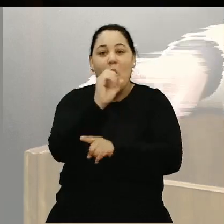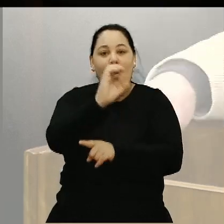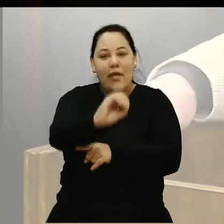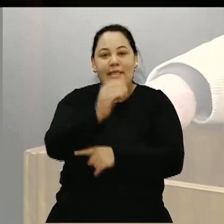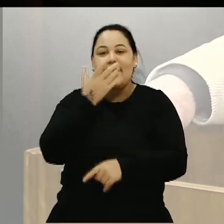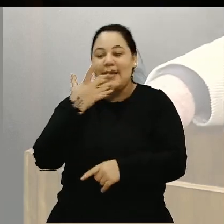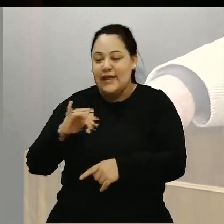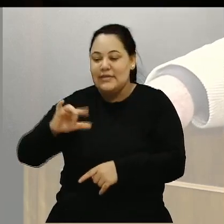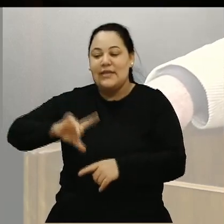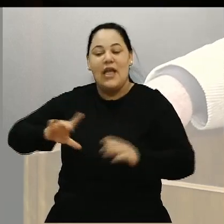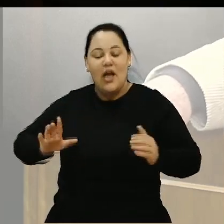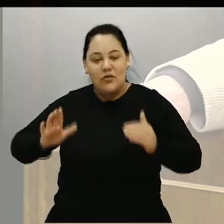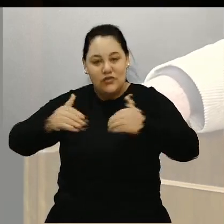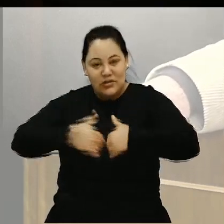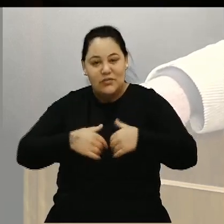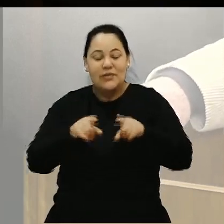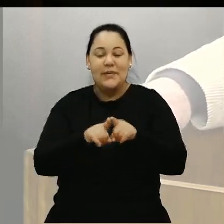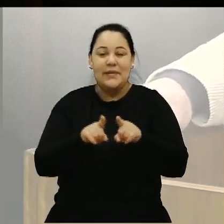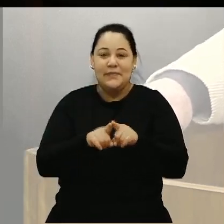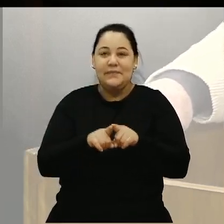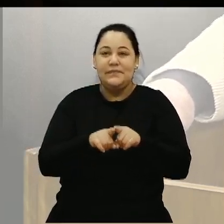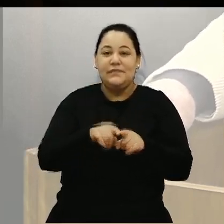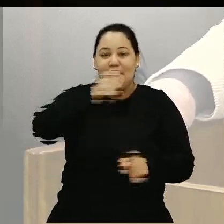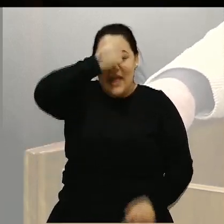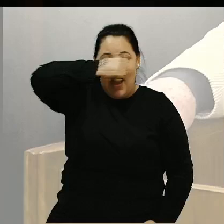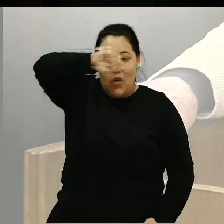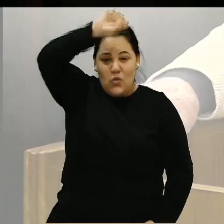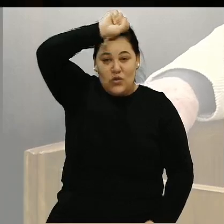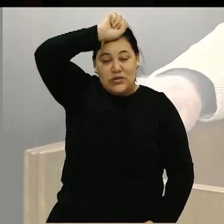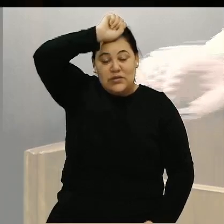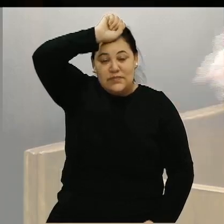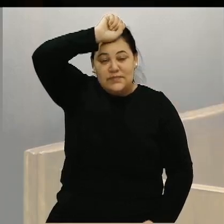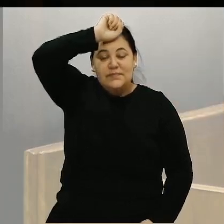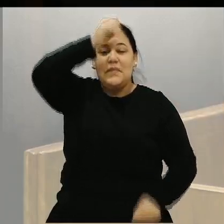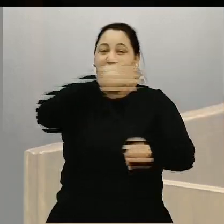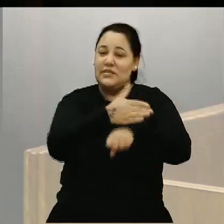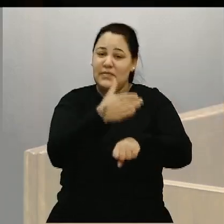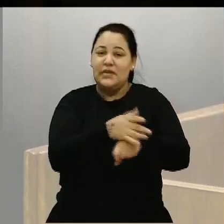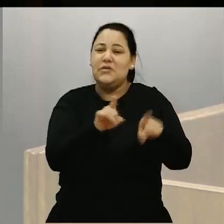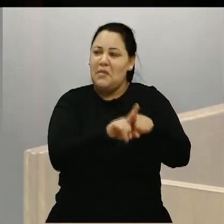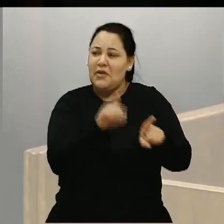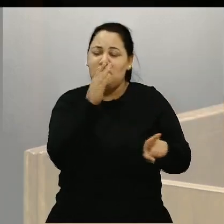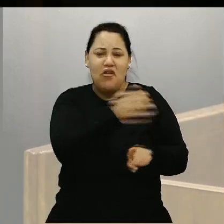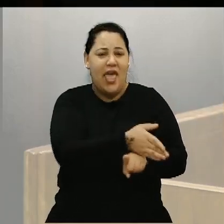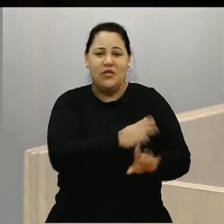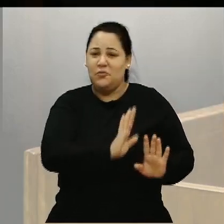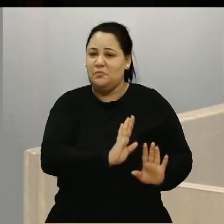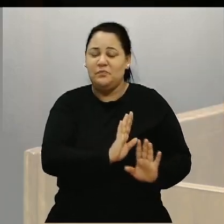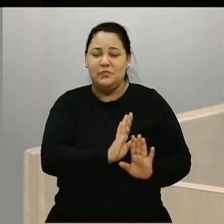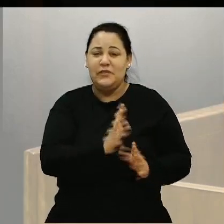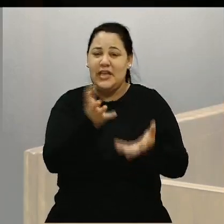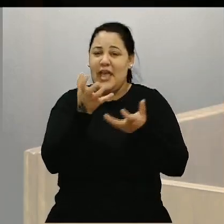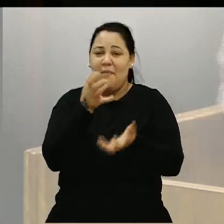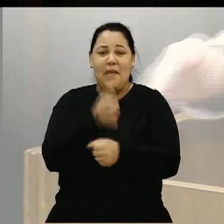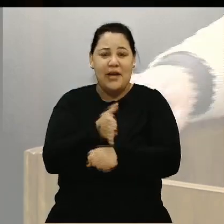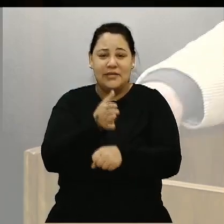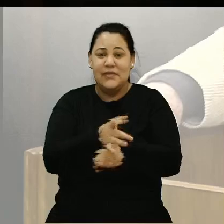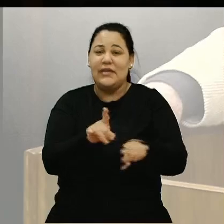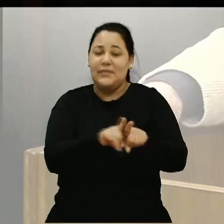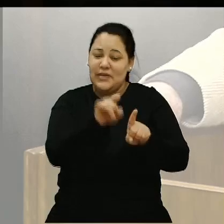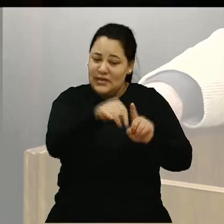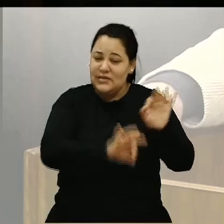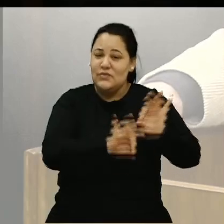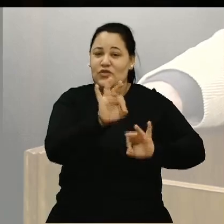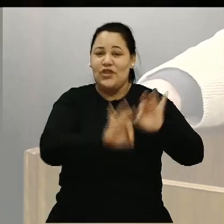com o transtorno. A UX diretamente envolvida e querendo participar desse